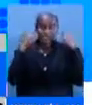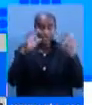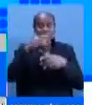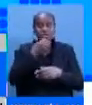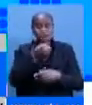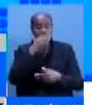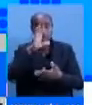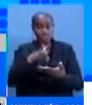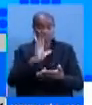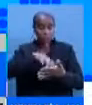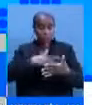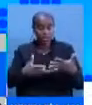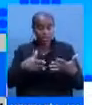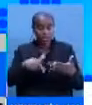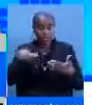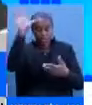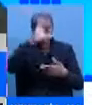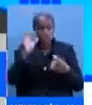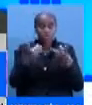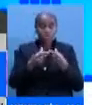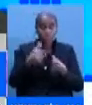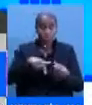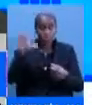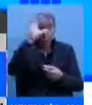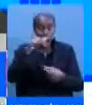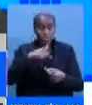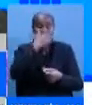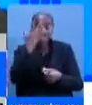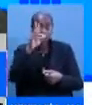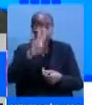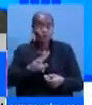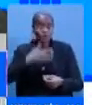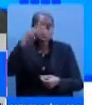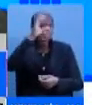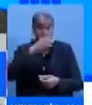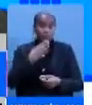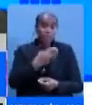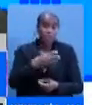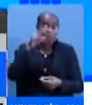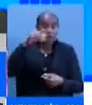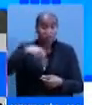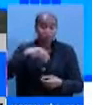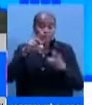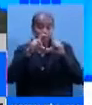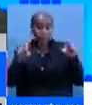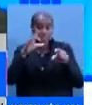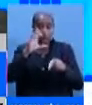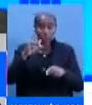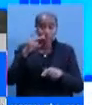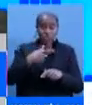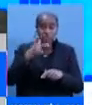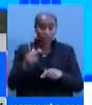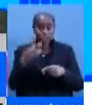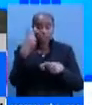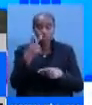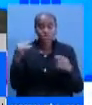governo, a estratégia económica deste governo. E esta manhã, o vice-primeiro-ministro pediu à Pró-Empresa e à Cabo Verde Trade Invest, as duas instituições